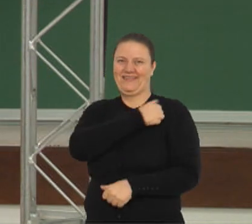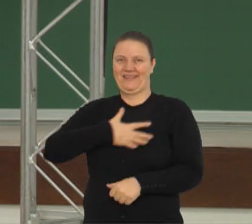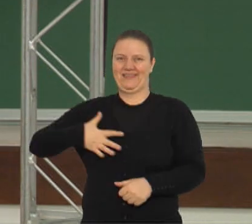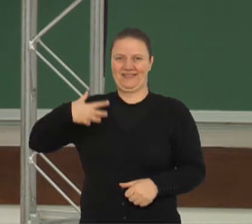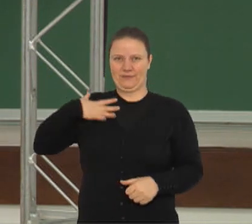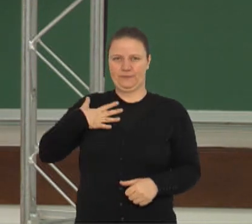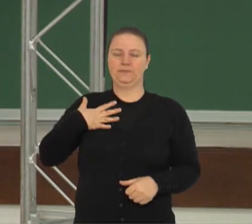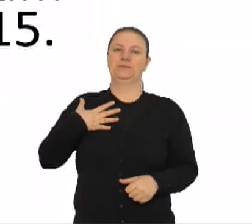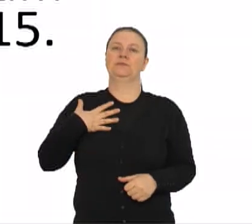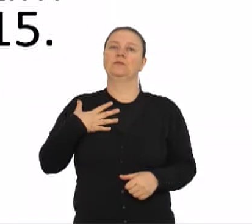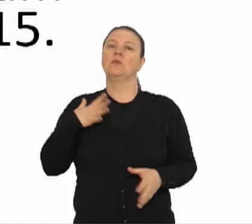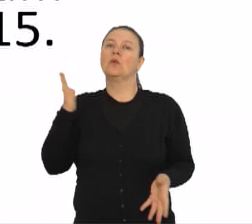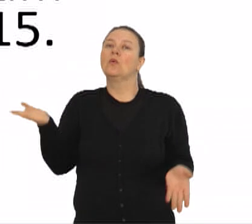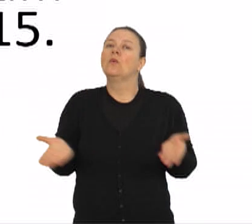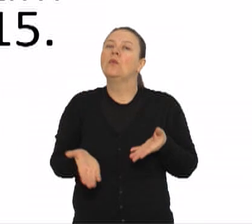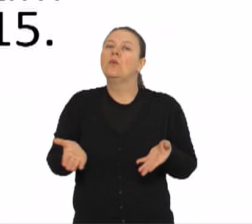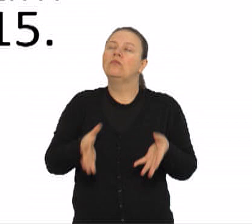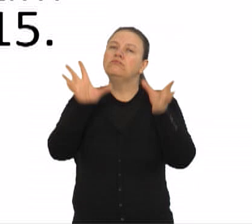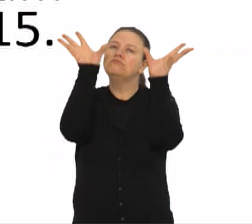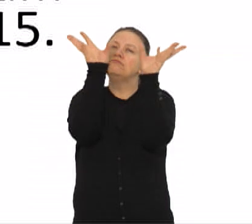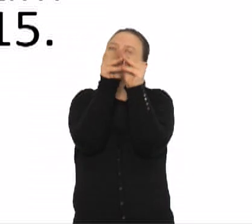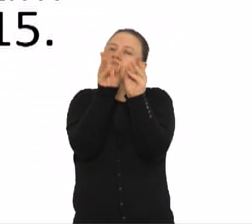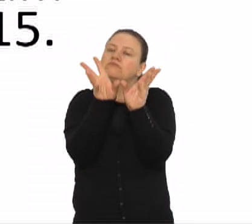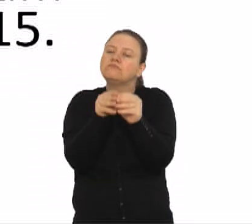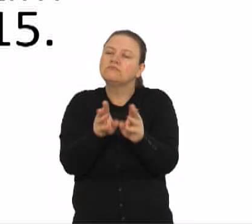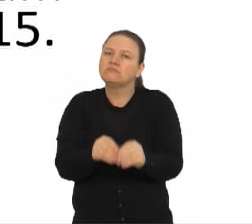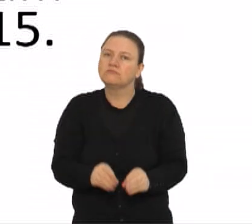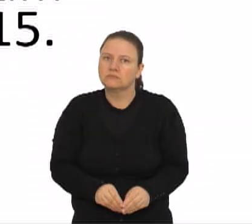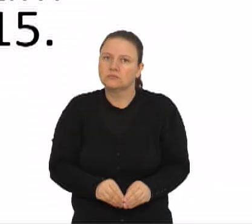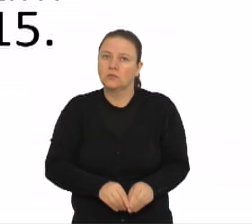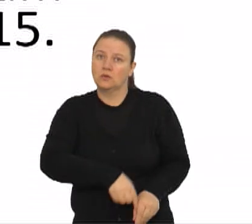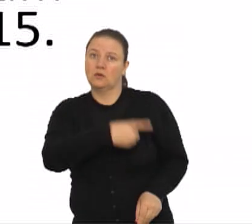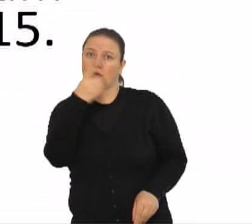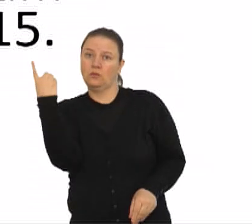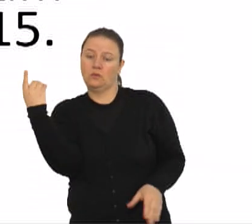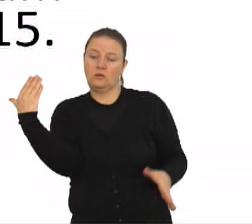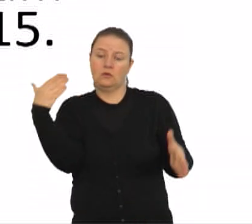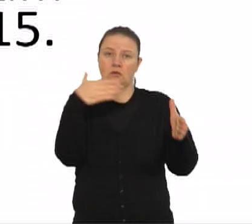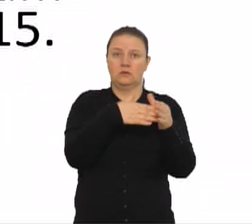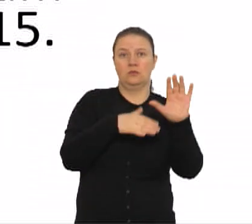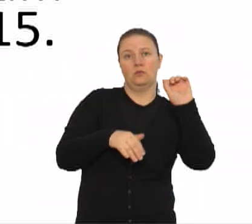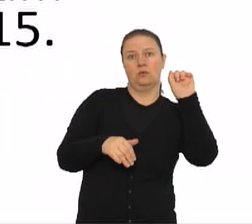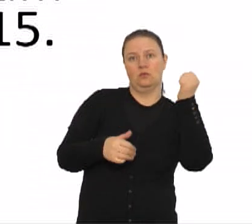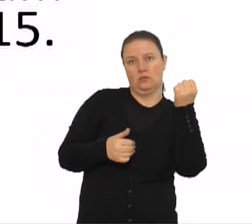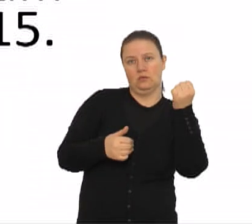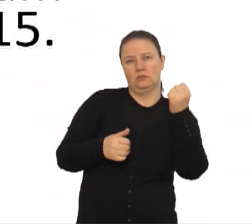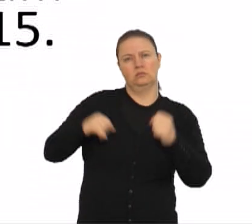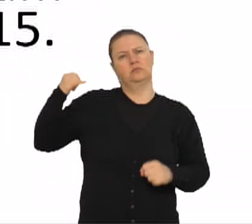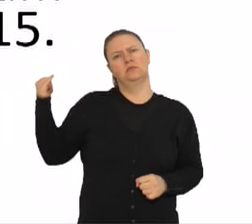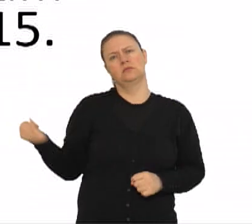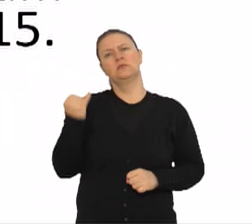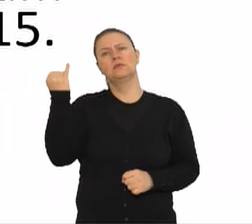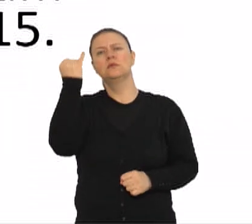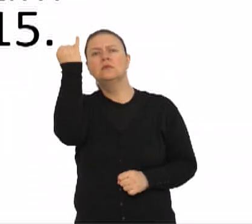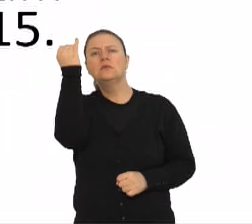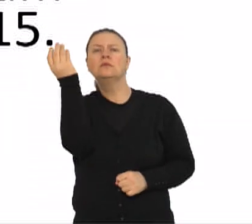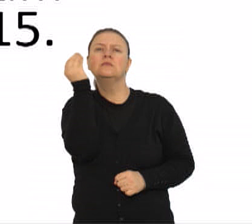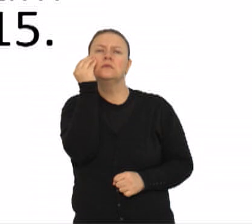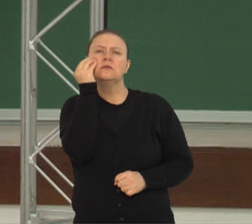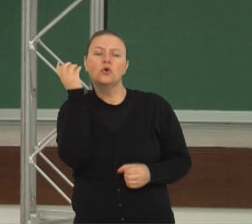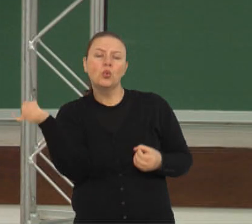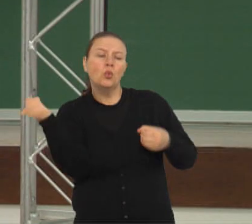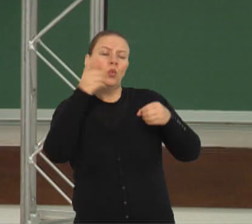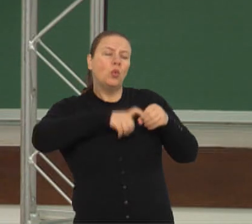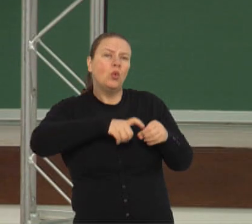Hoje fizemos um resumo das aulas 1 até a aula 8. Importante que você tenta rever